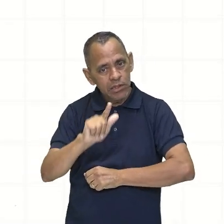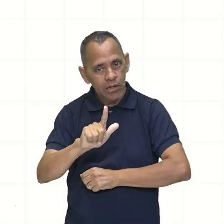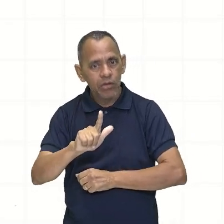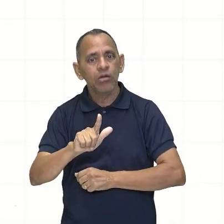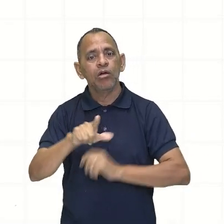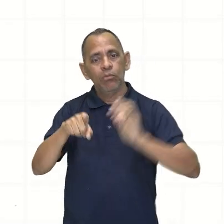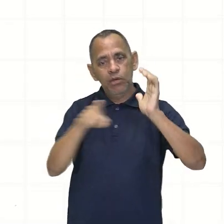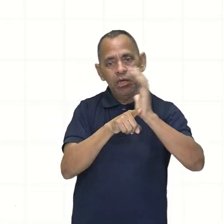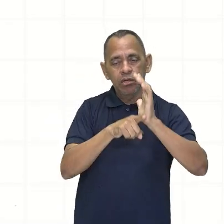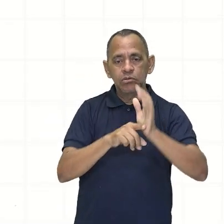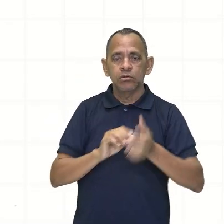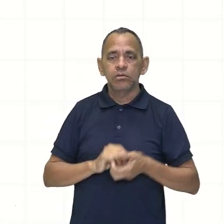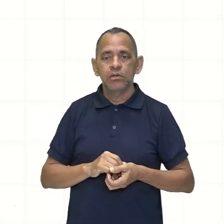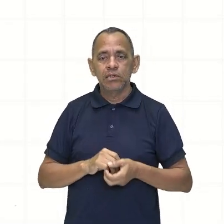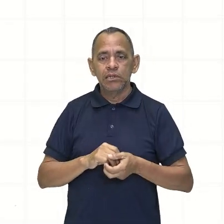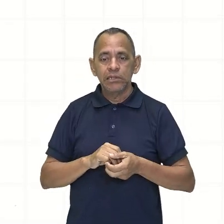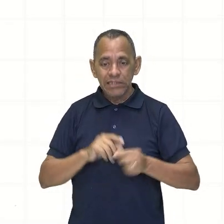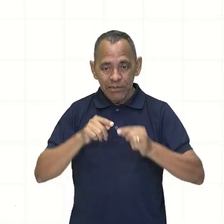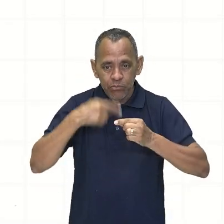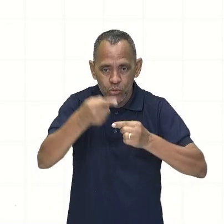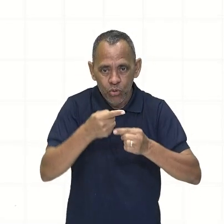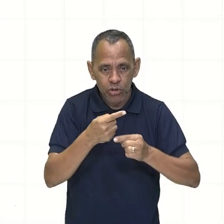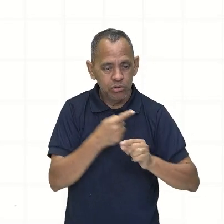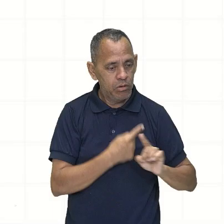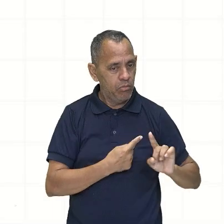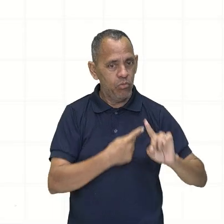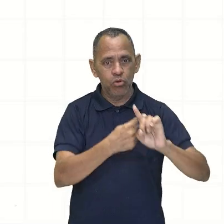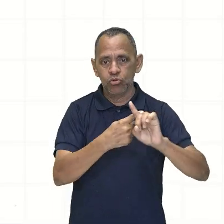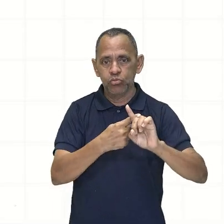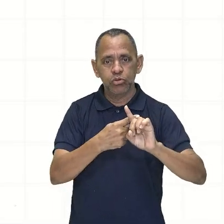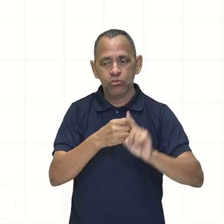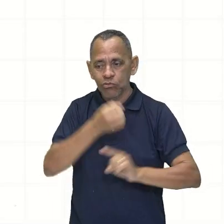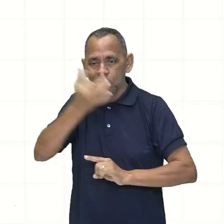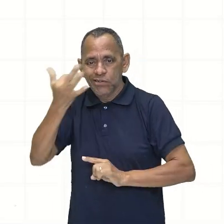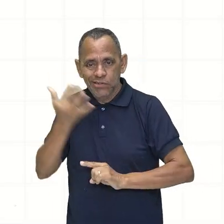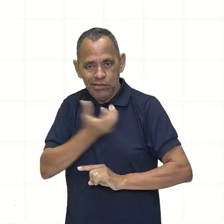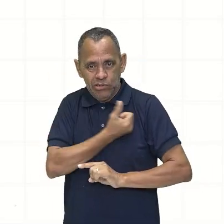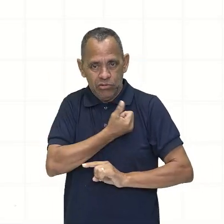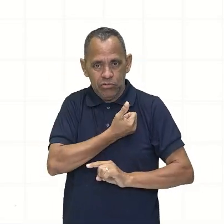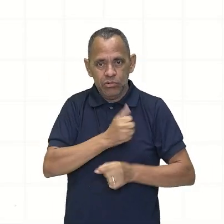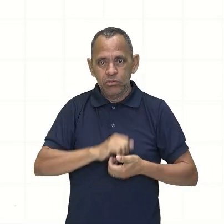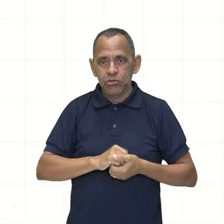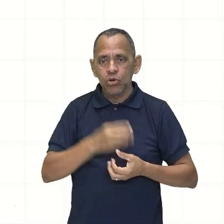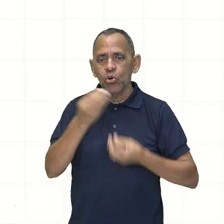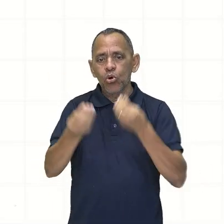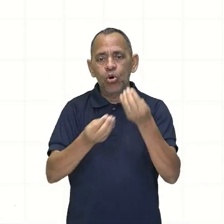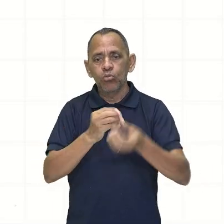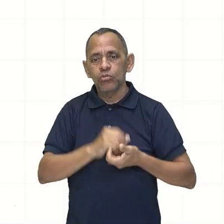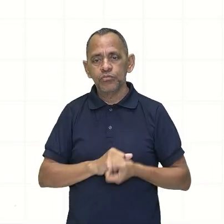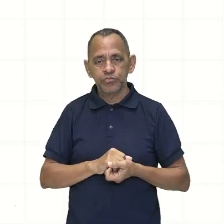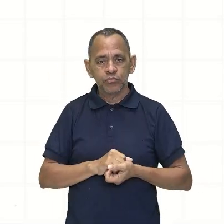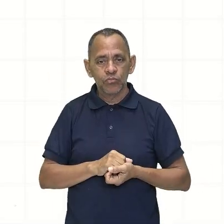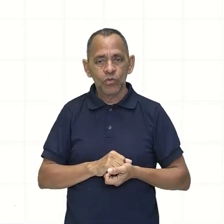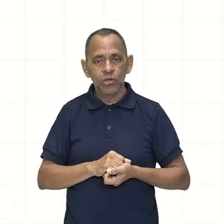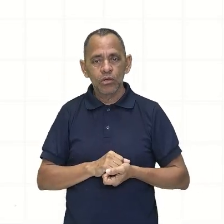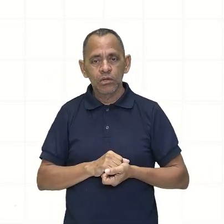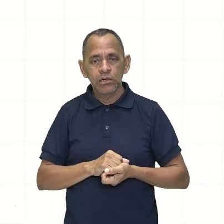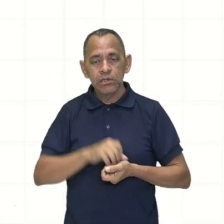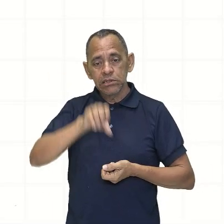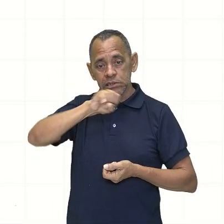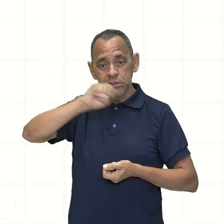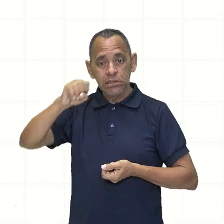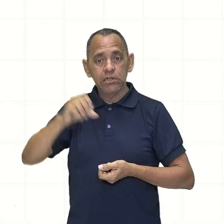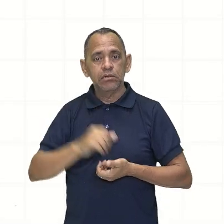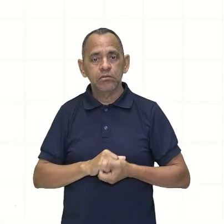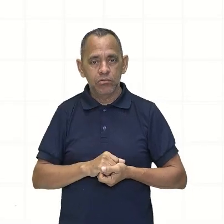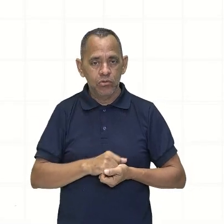minha multiplicaçãozinha, tá? Como assim, professor? Quando um dos números são negativos,